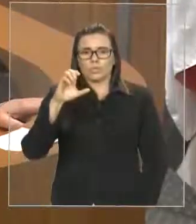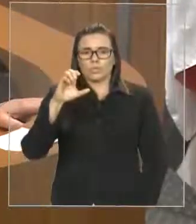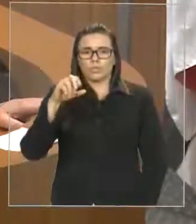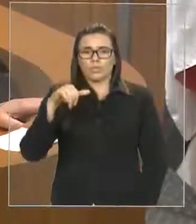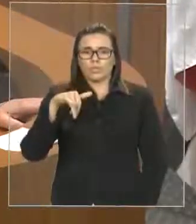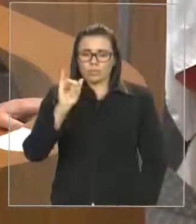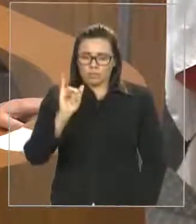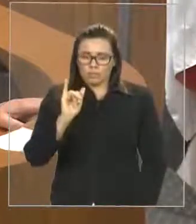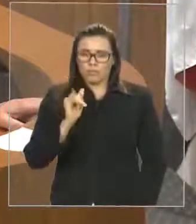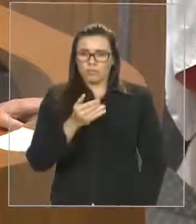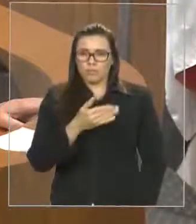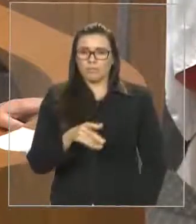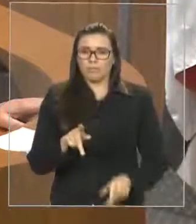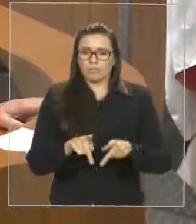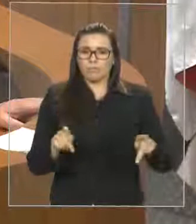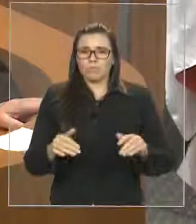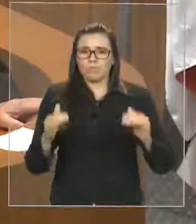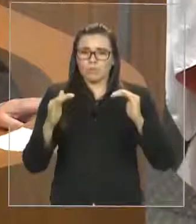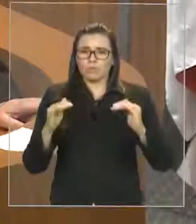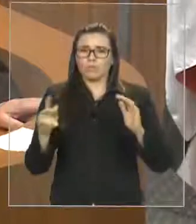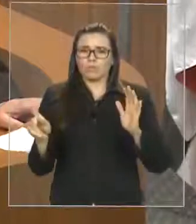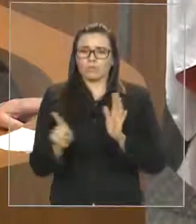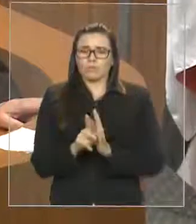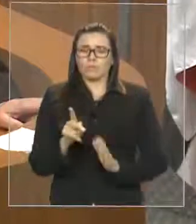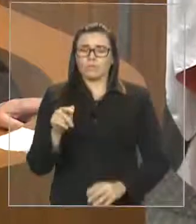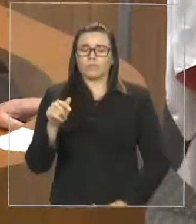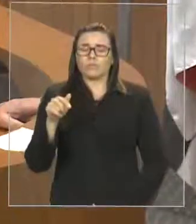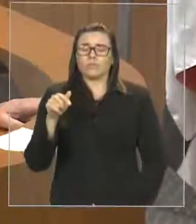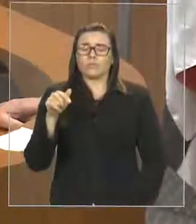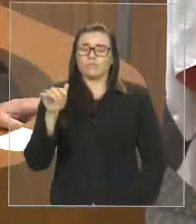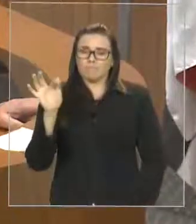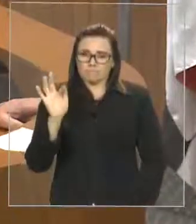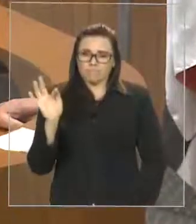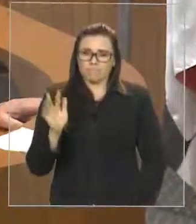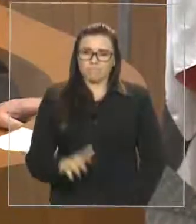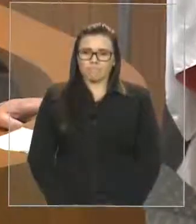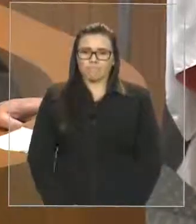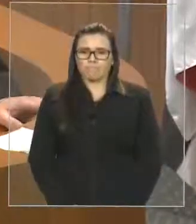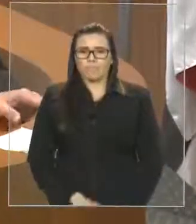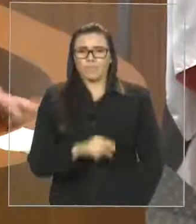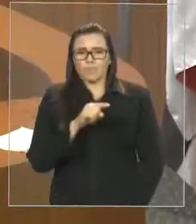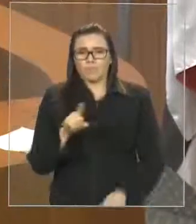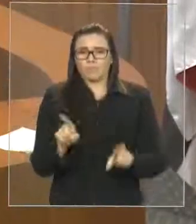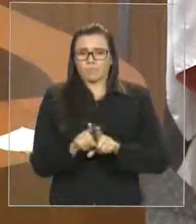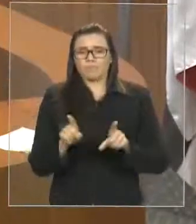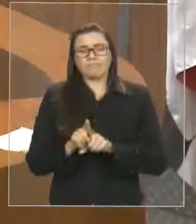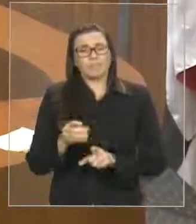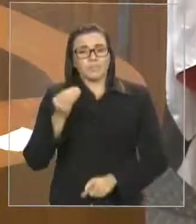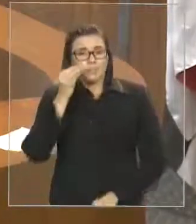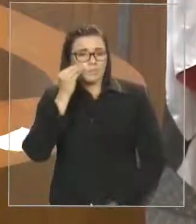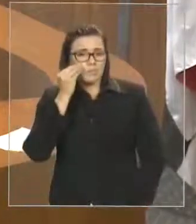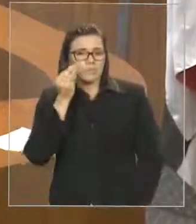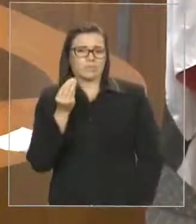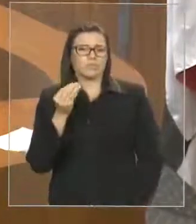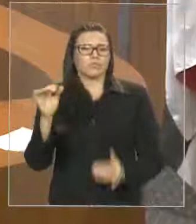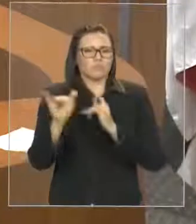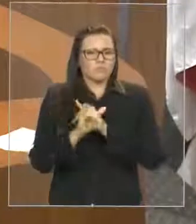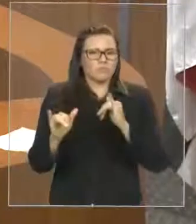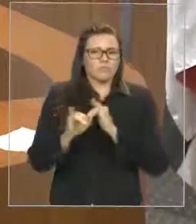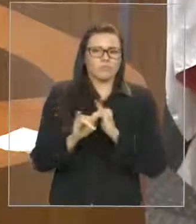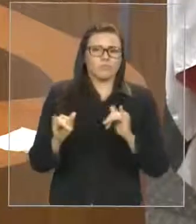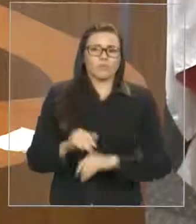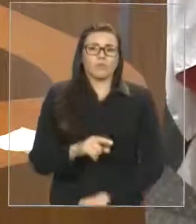que também nos ofereceu a sua fala, a sua experiência, enquanto membro do Ministério Público